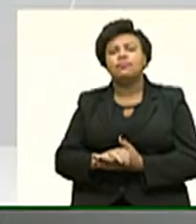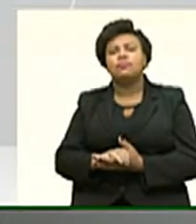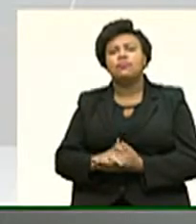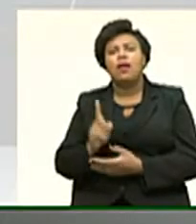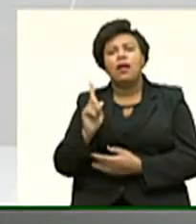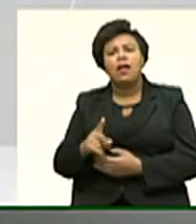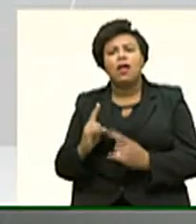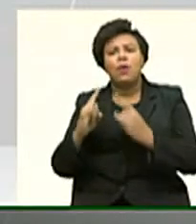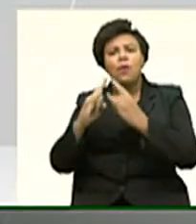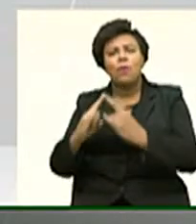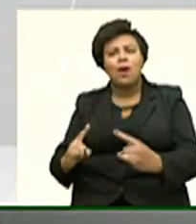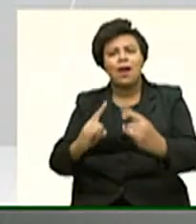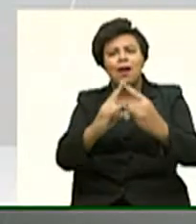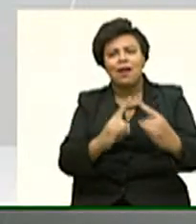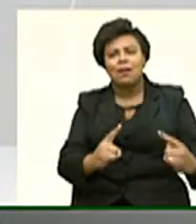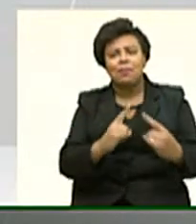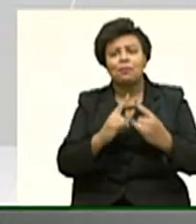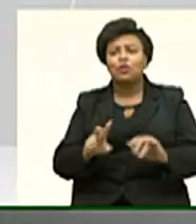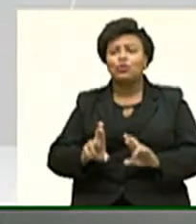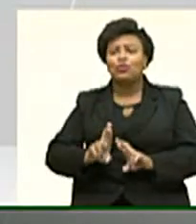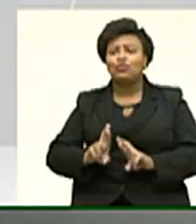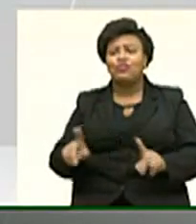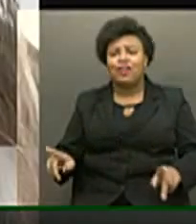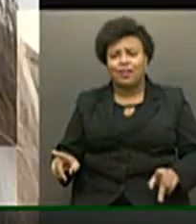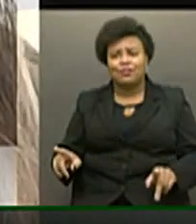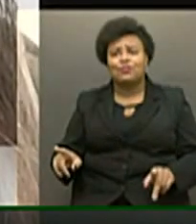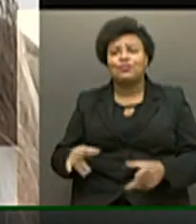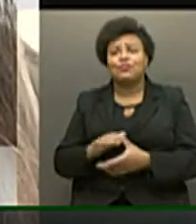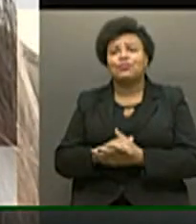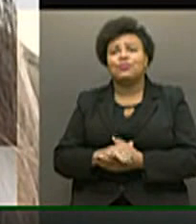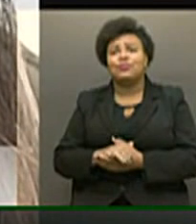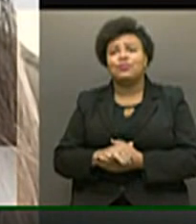é um acampamento diferenciado e